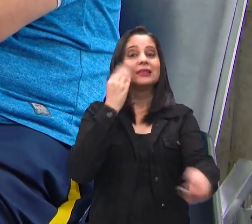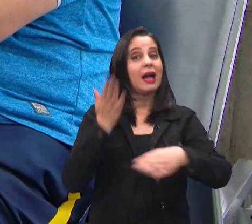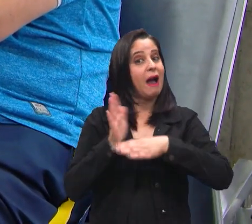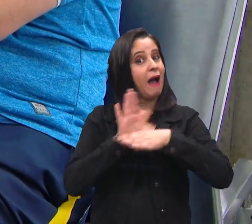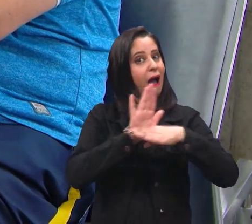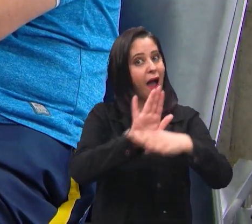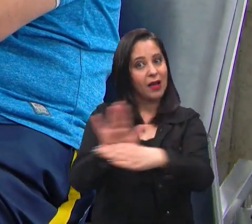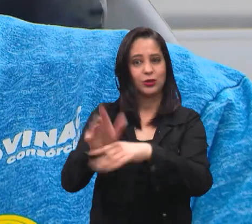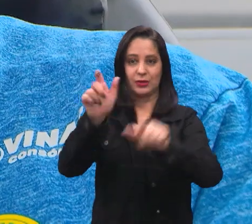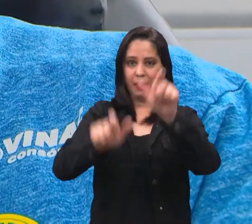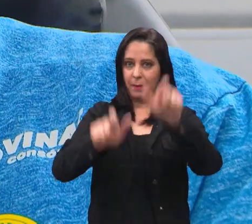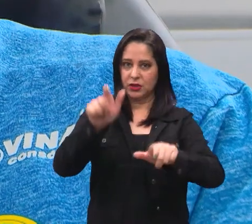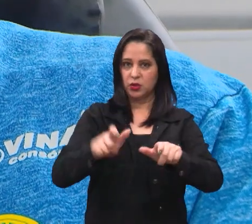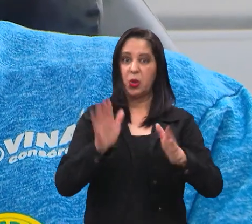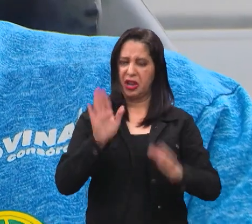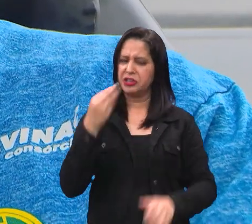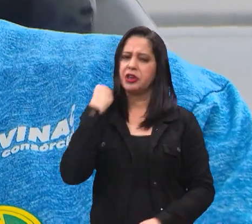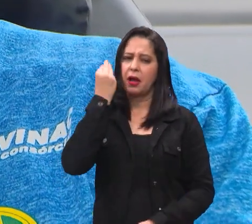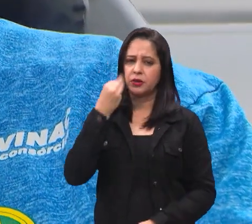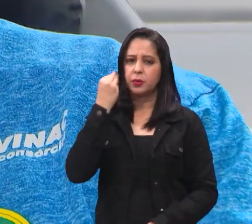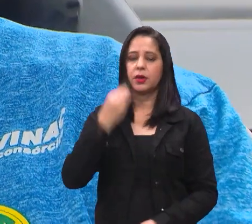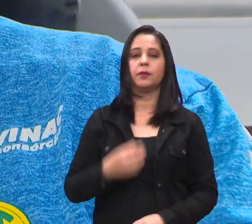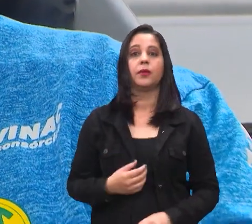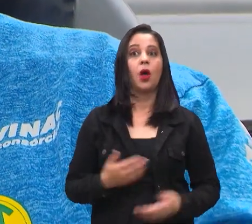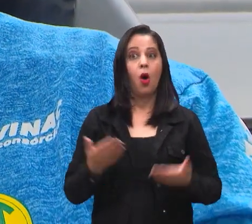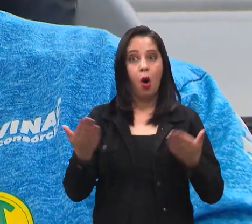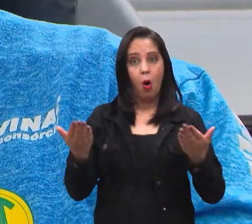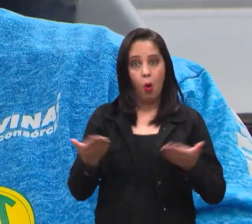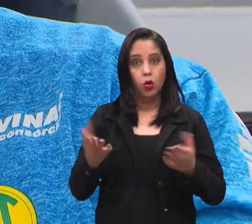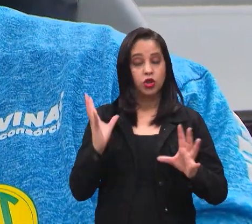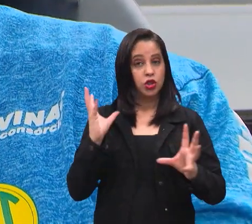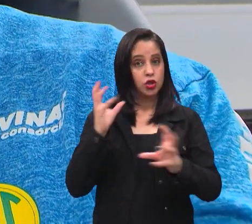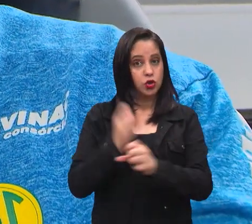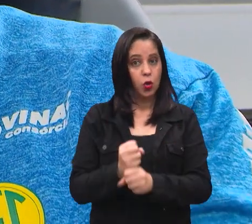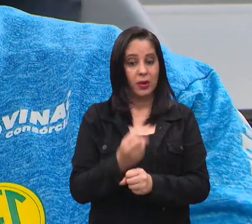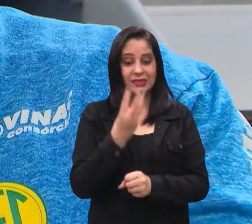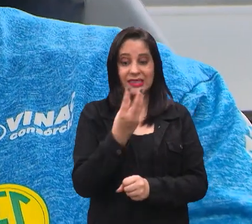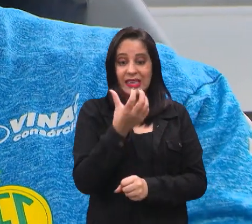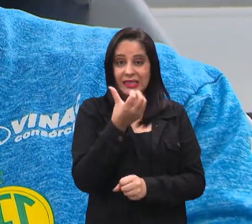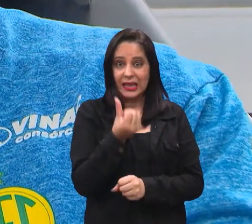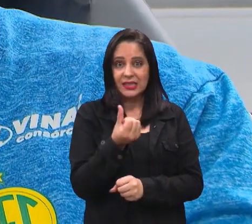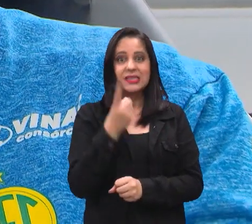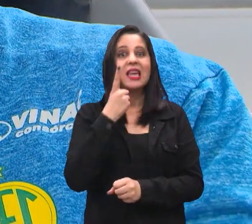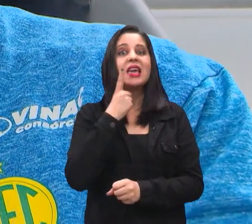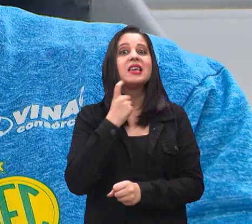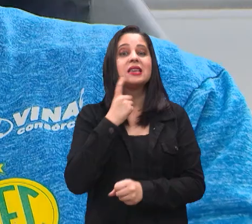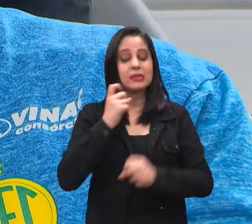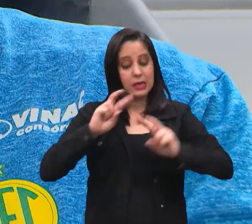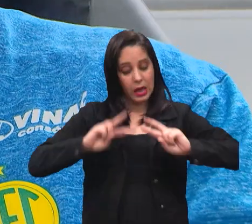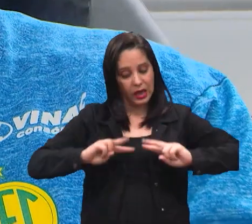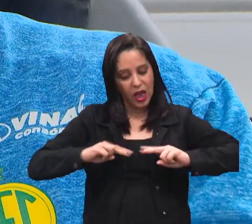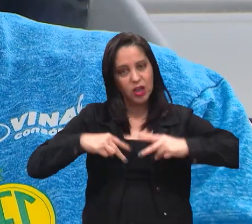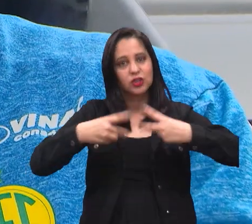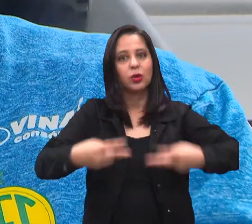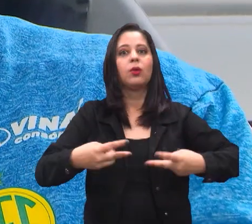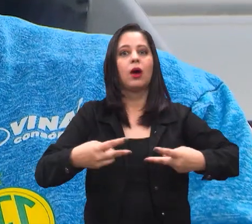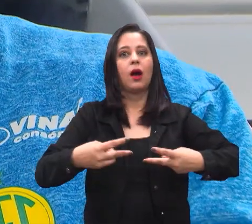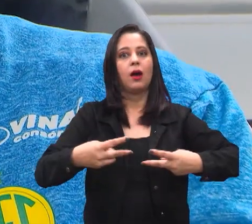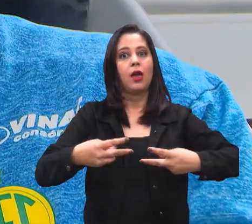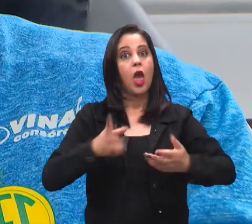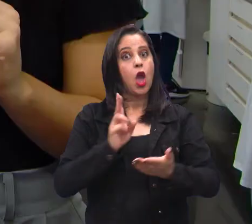doador experiente. Hoje completa a minha 36ª doação. Eu sou um doador assim, que dou 4 vezes por